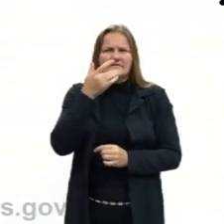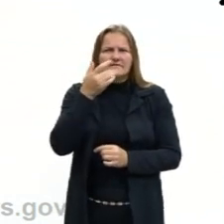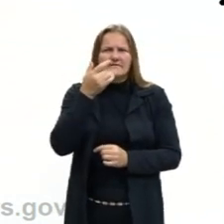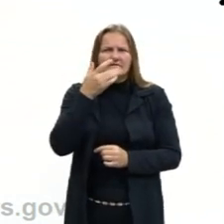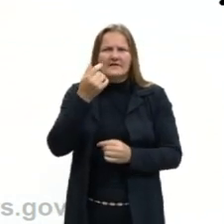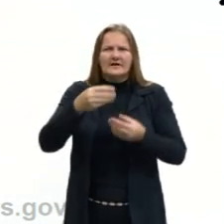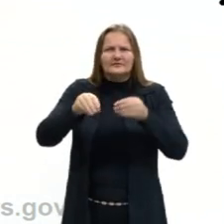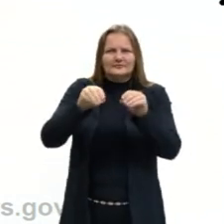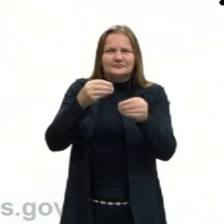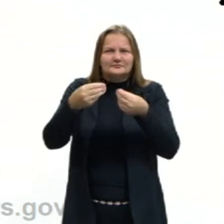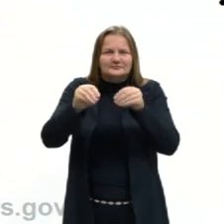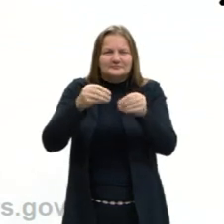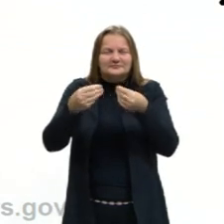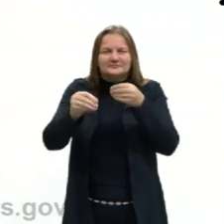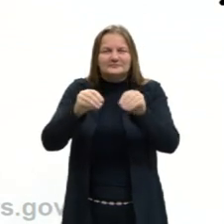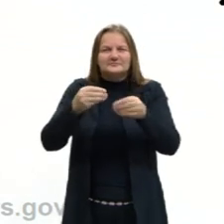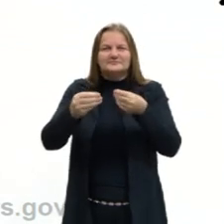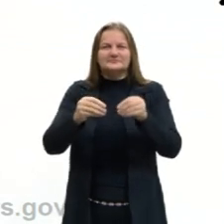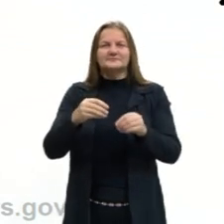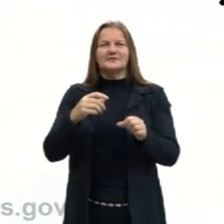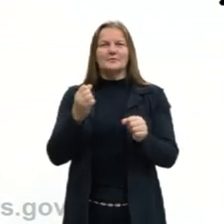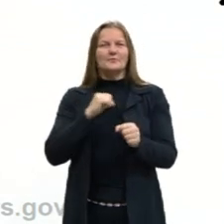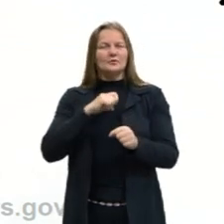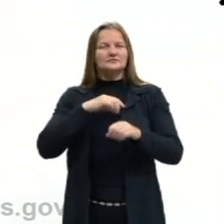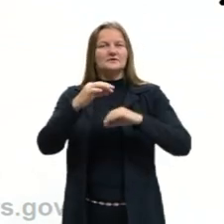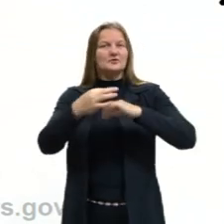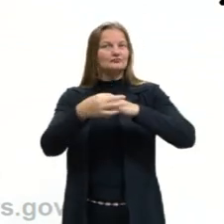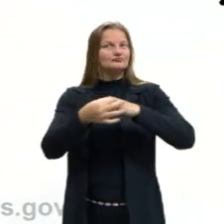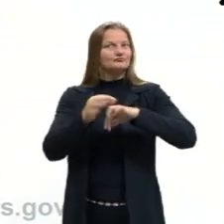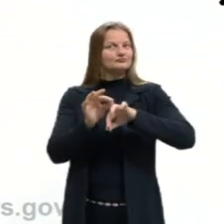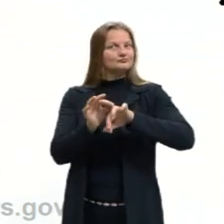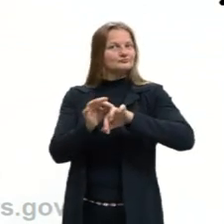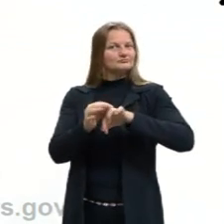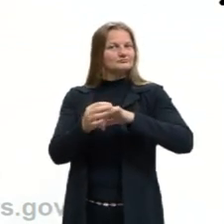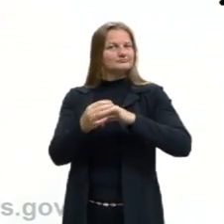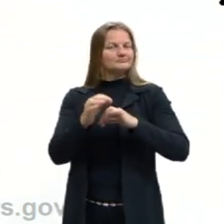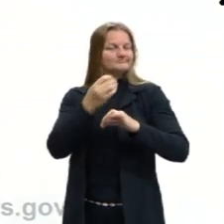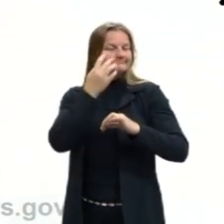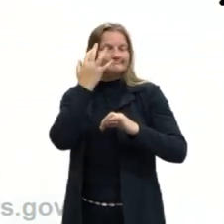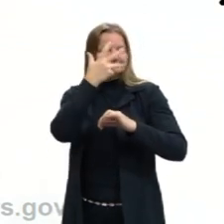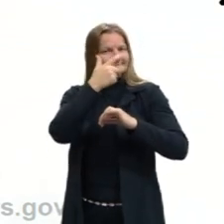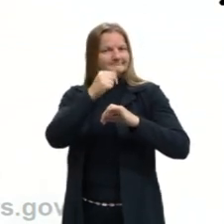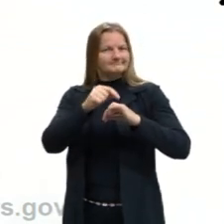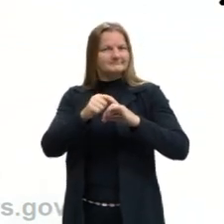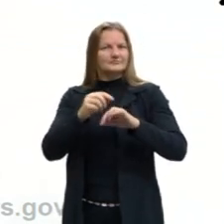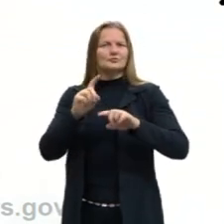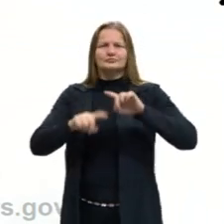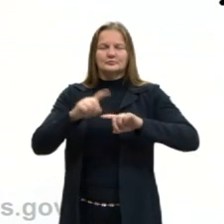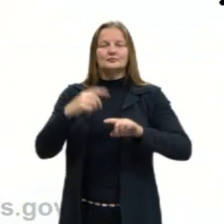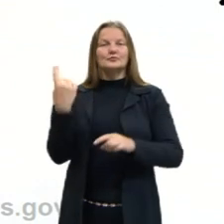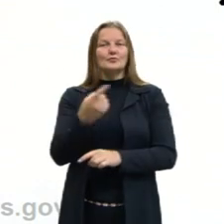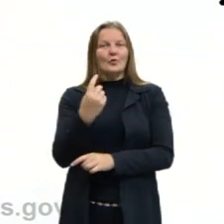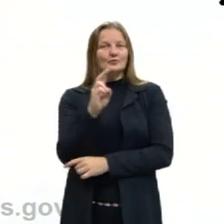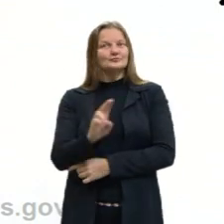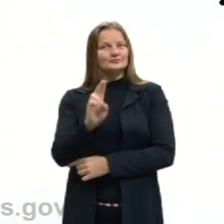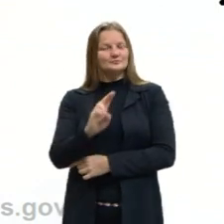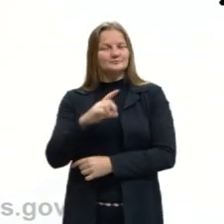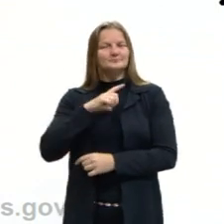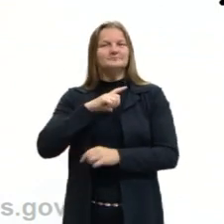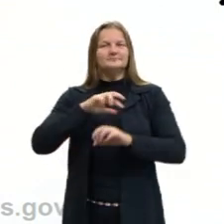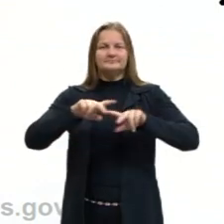malhar haveis eu consigo moldar e formar joias e foi mal objetos que a gente utiliza e tem elevado